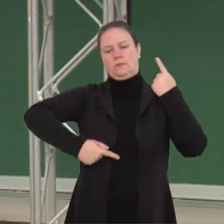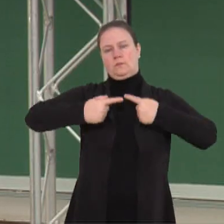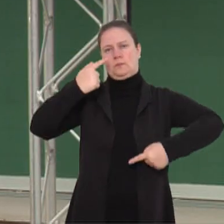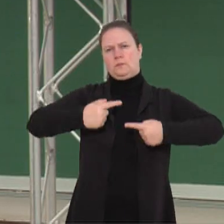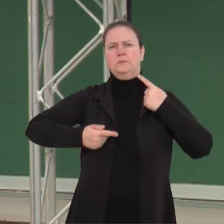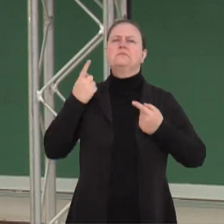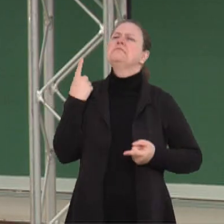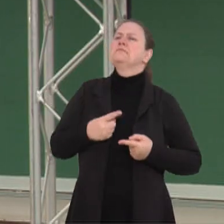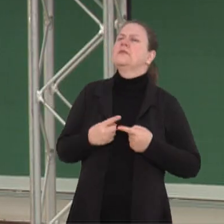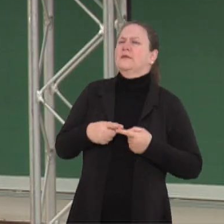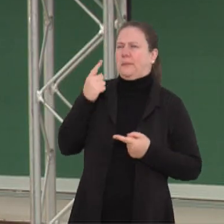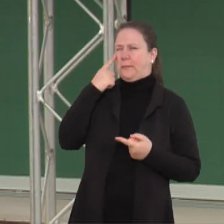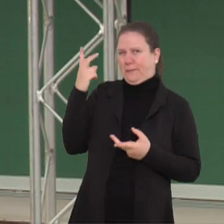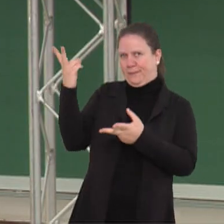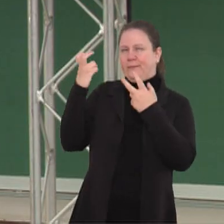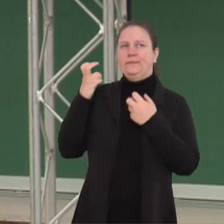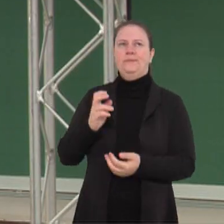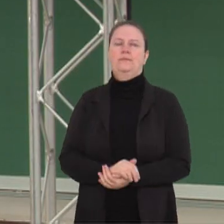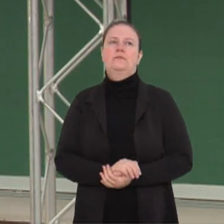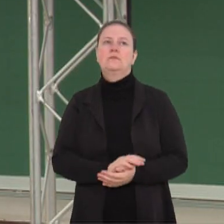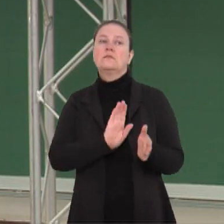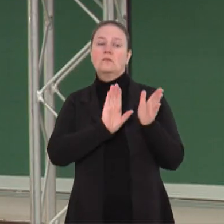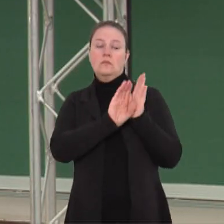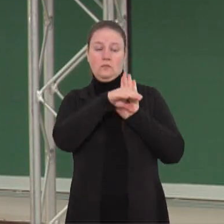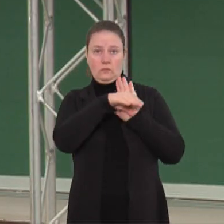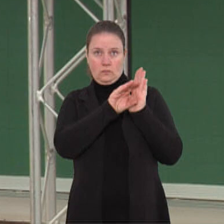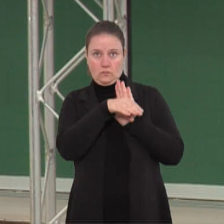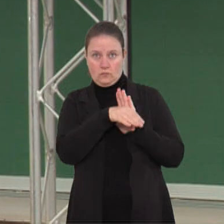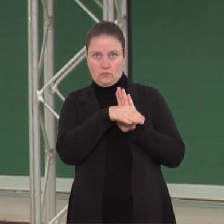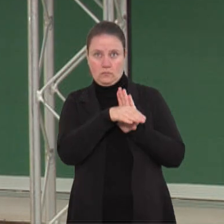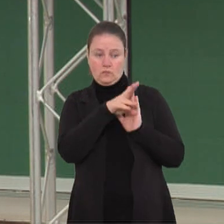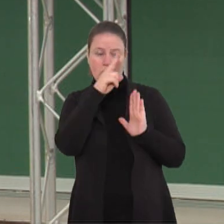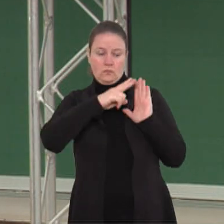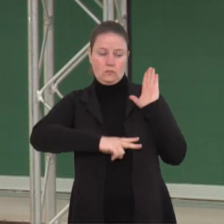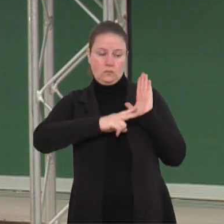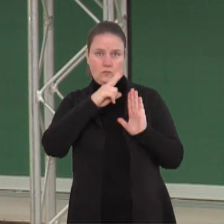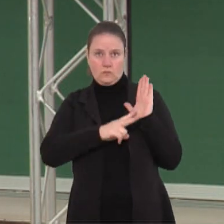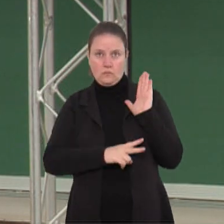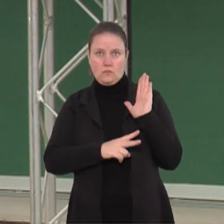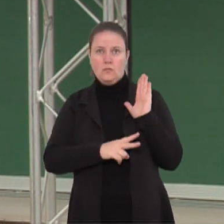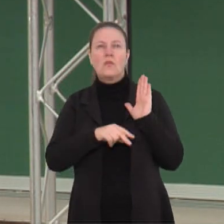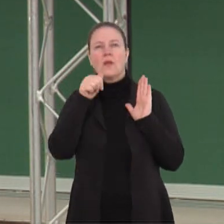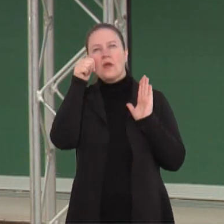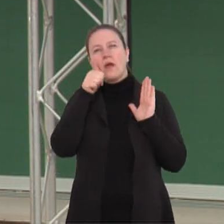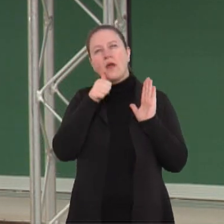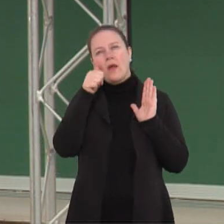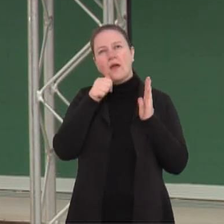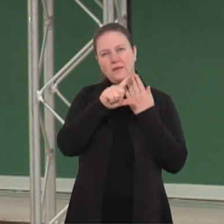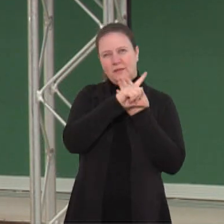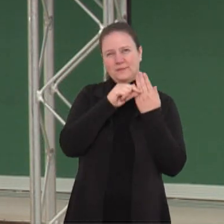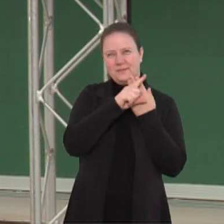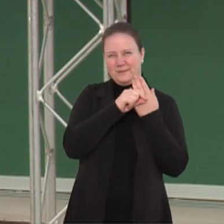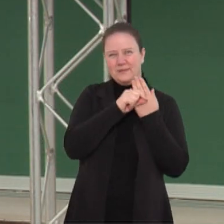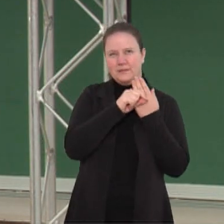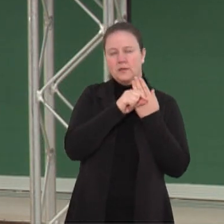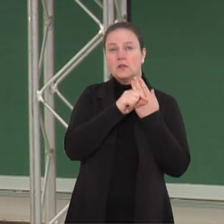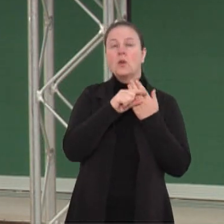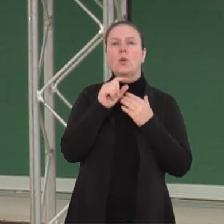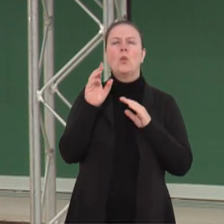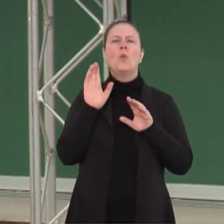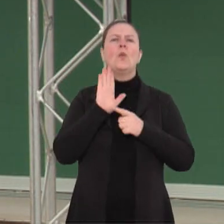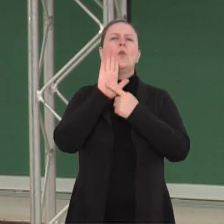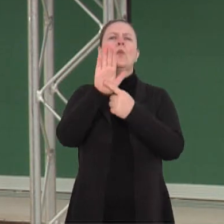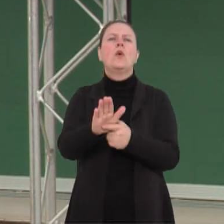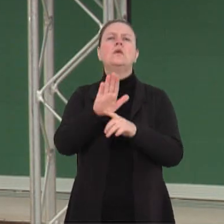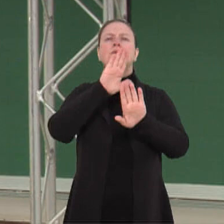quê. No conceito que lemos anteriormente sobre Maria Helena Chauí, mostra que a ideologia está